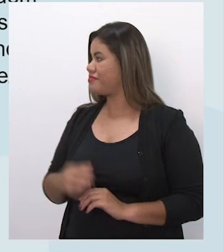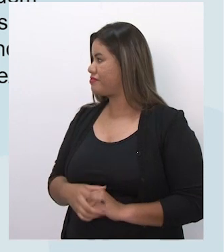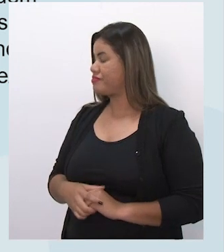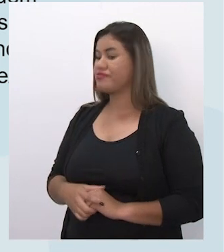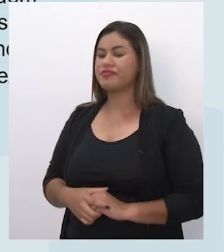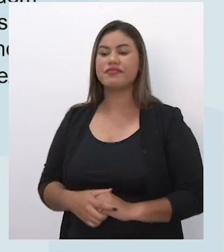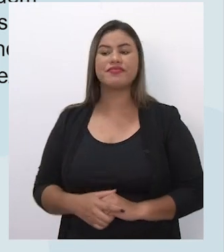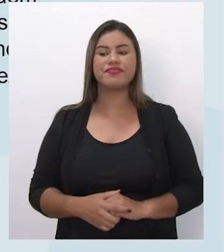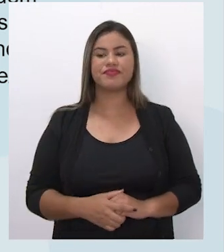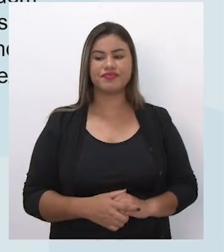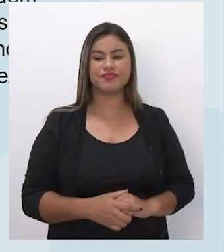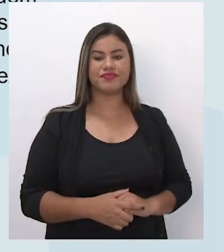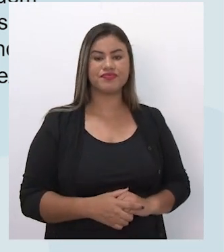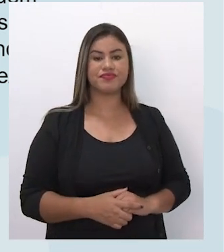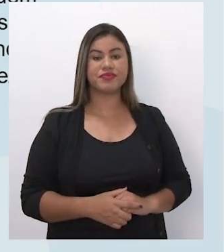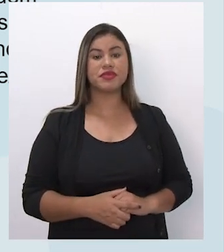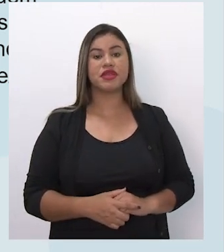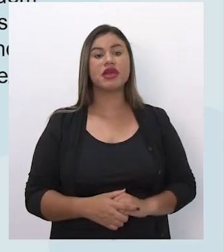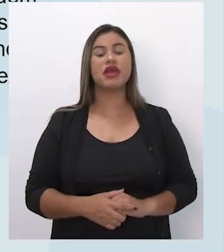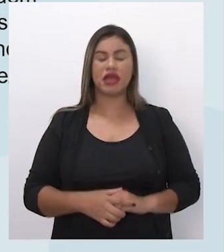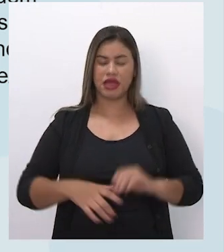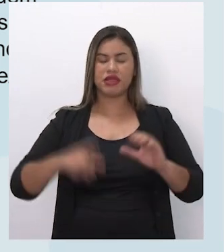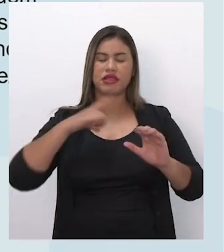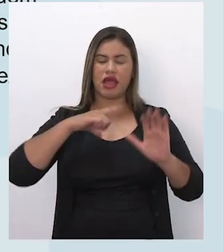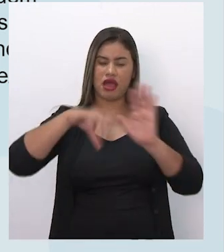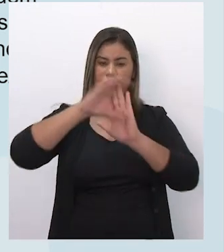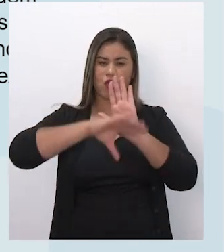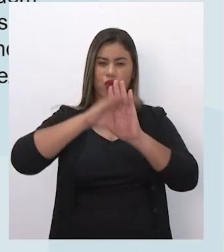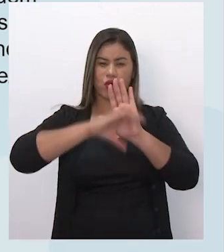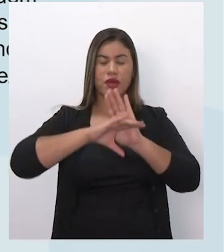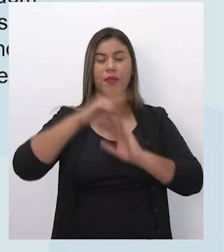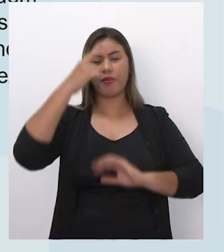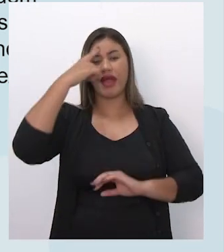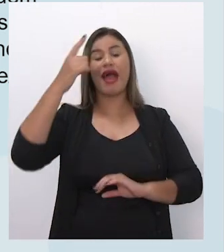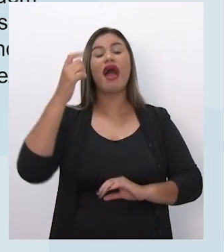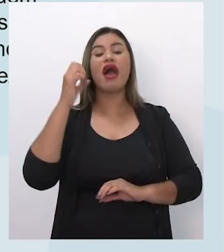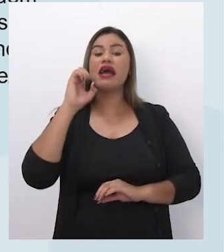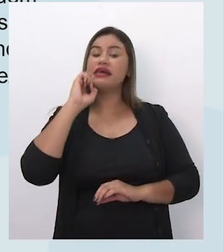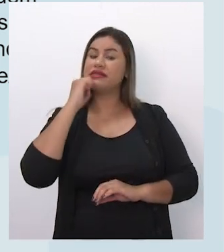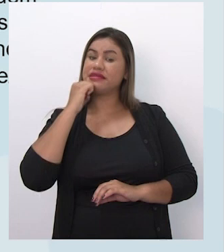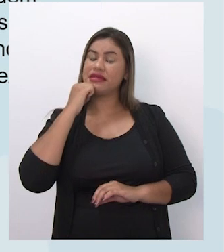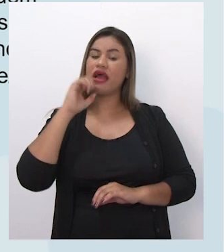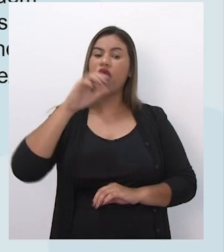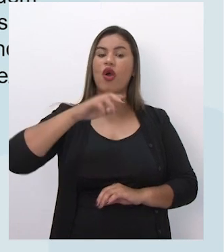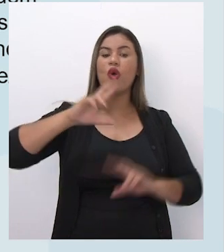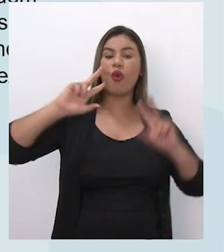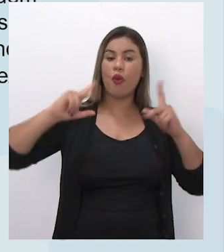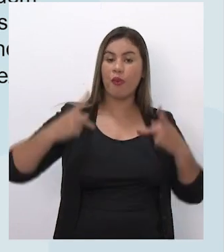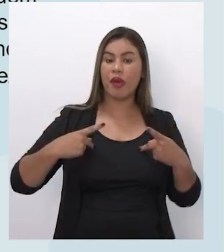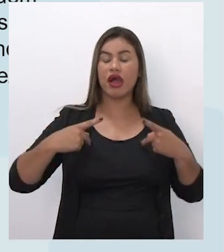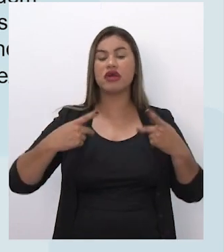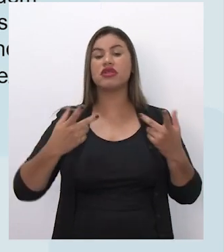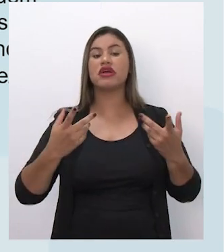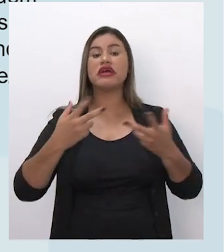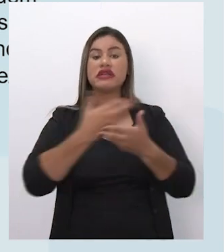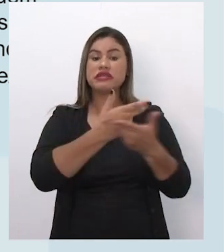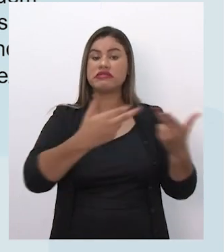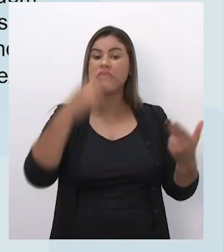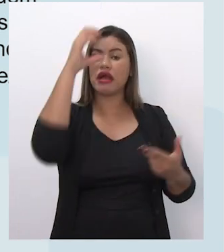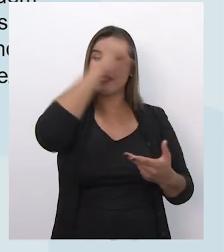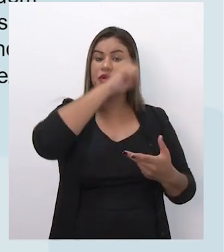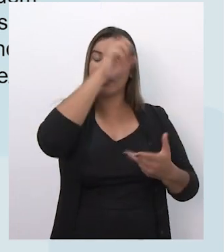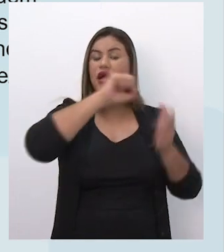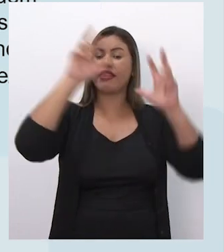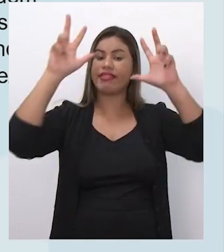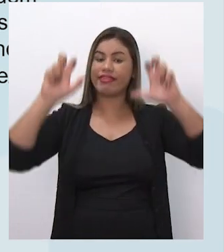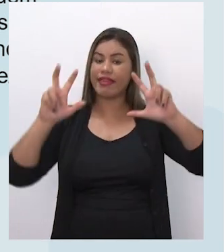texto também ele aparece lá no currículo. Na área de ciências humanas, os objetos de conhecimentos das unidades